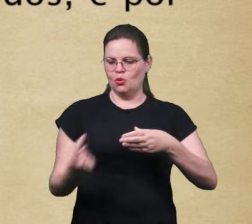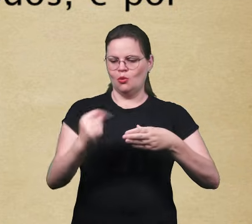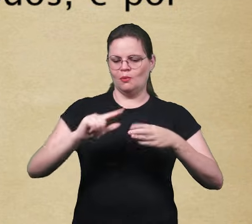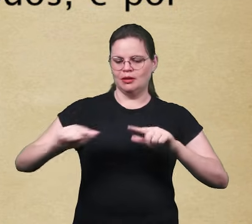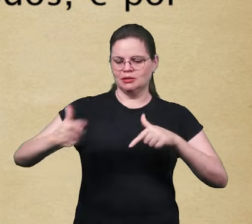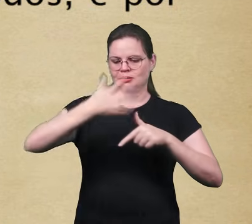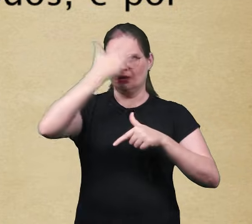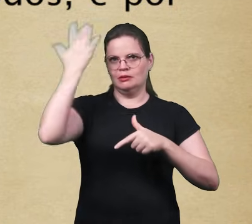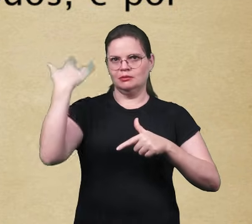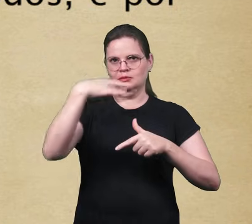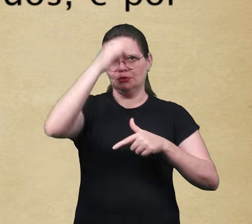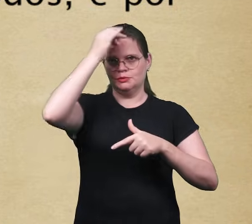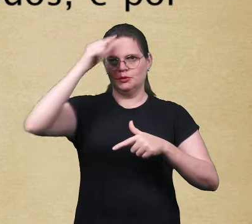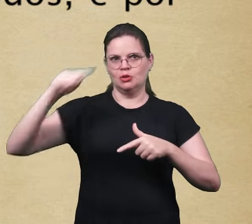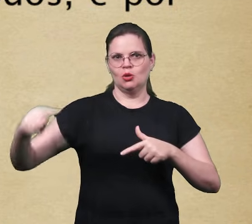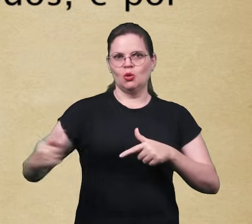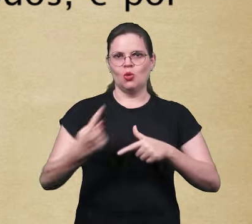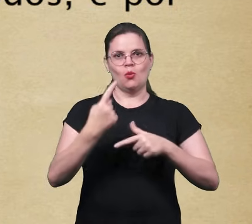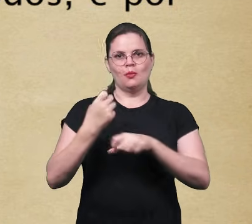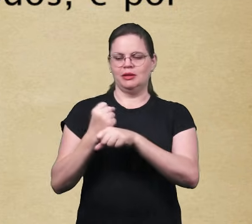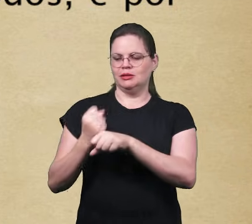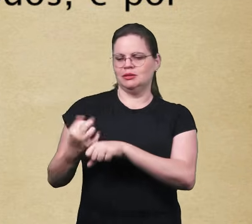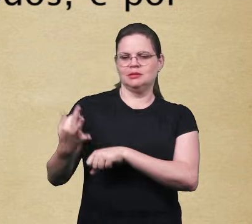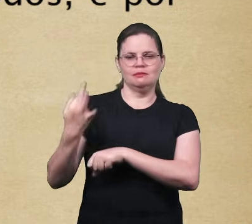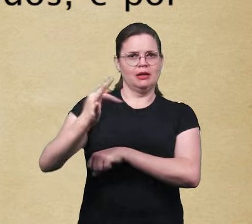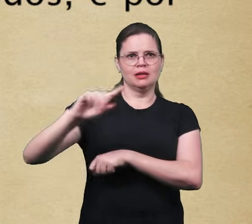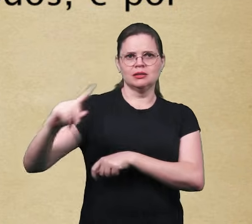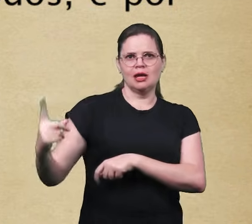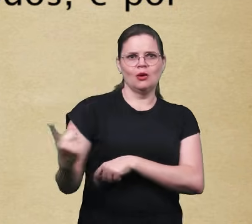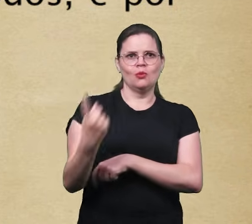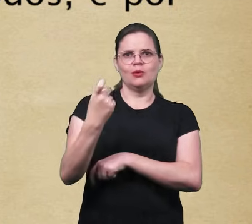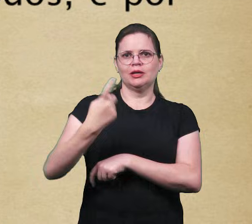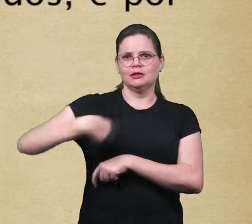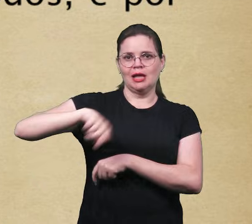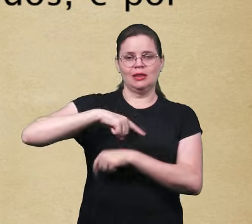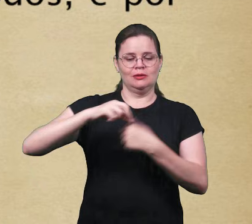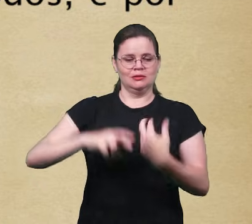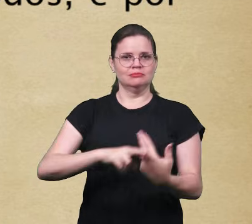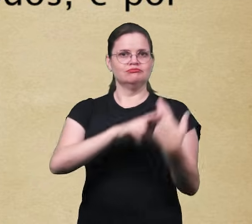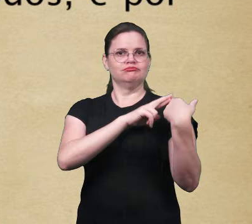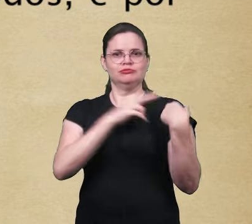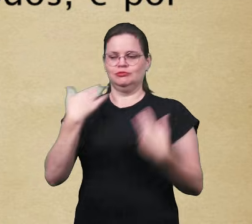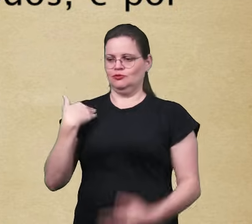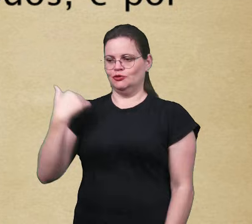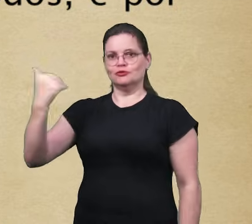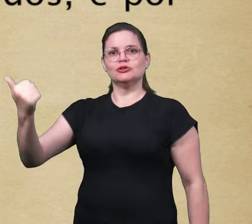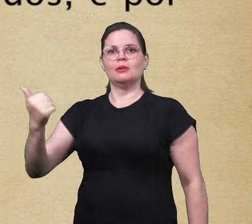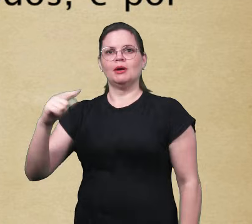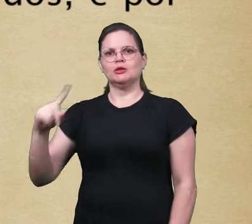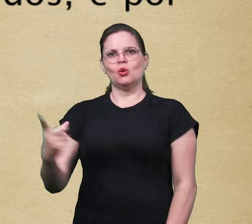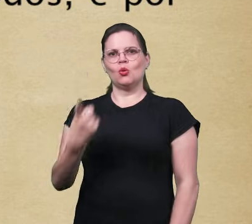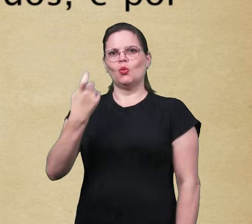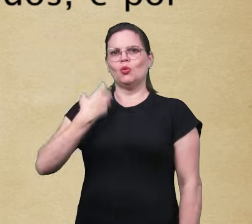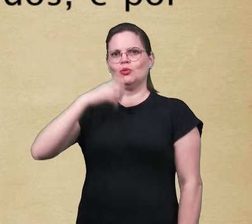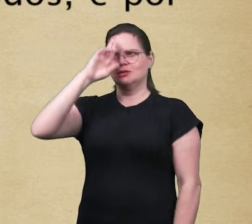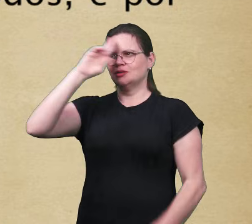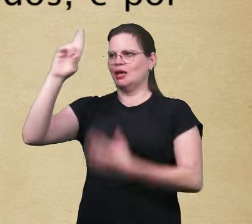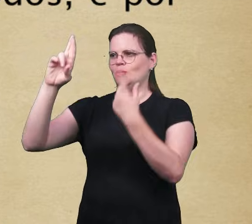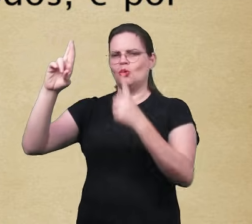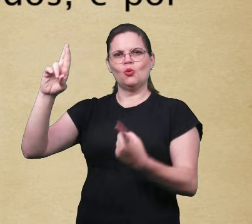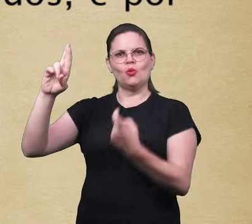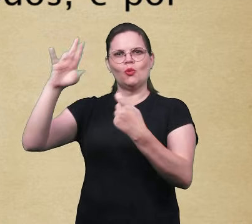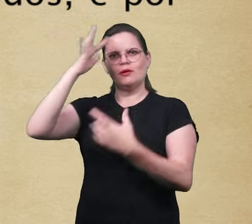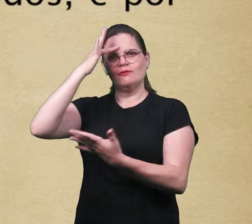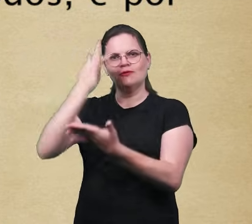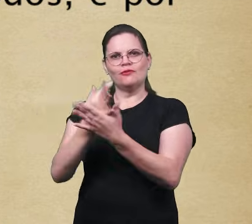foste chamados em uma só esperança da vossa vocação. Um só Senhor, uma só fé,